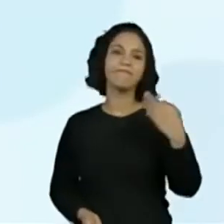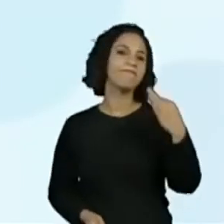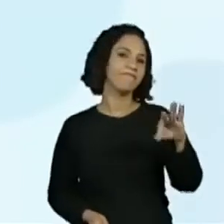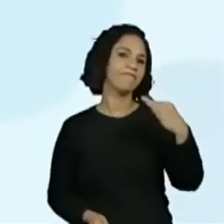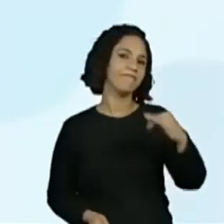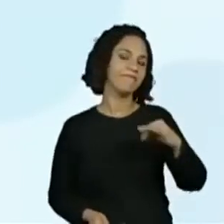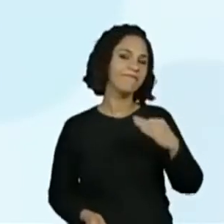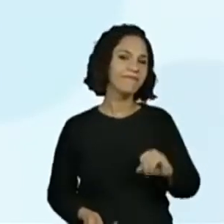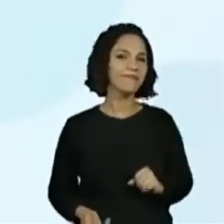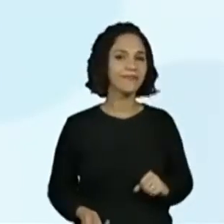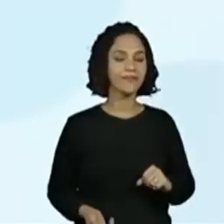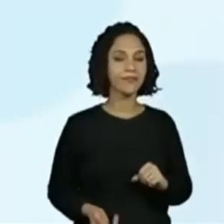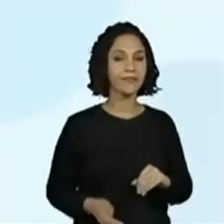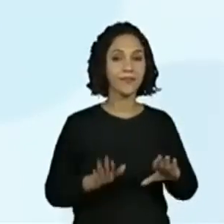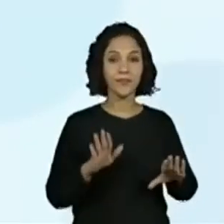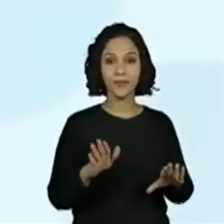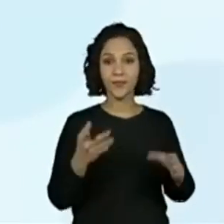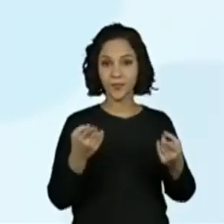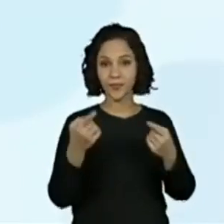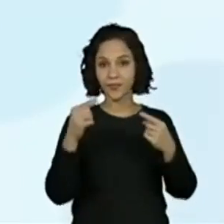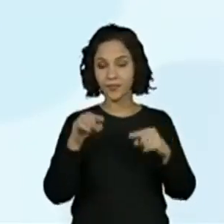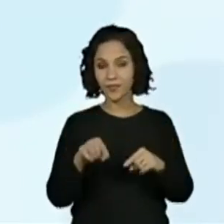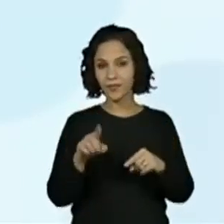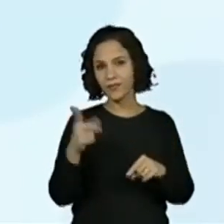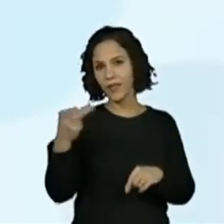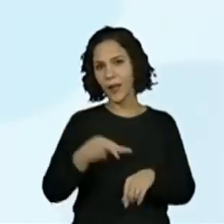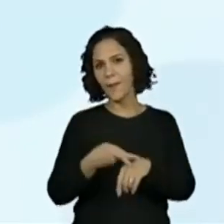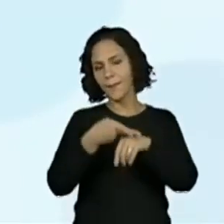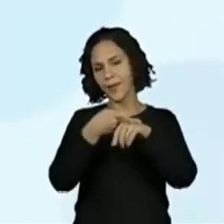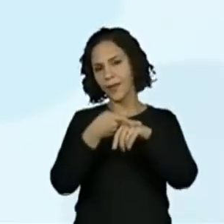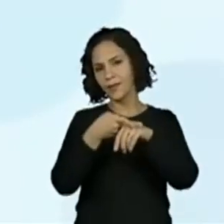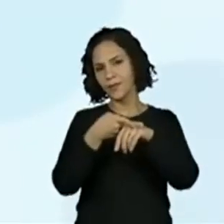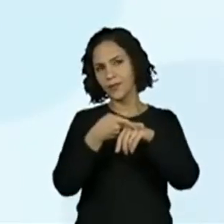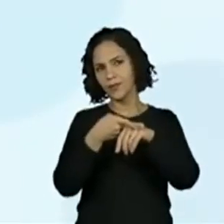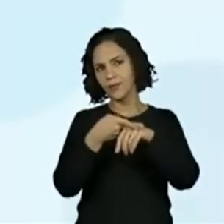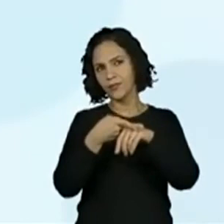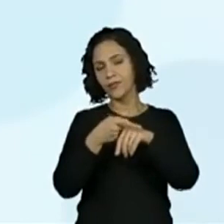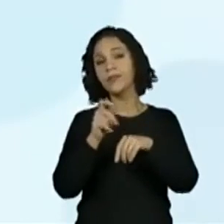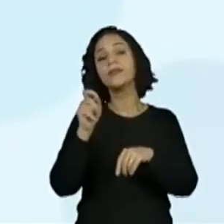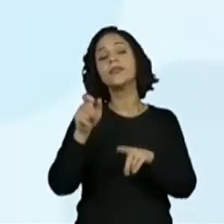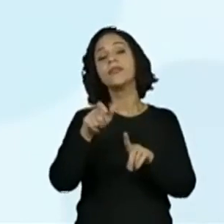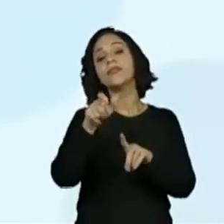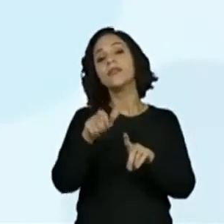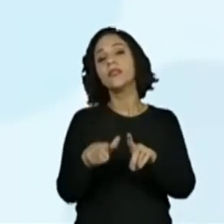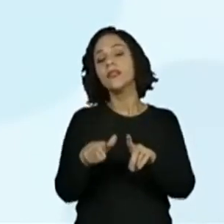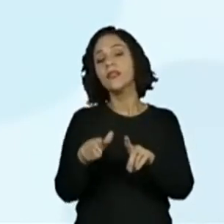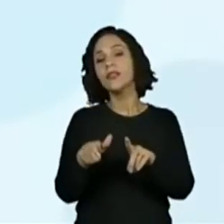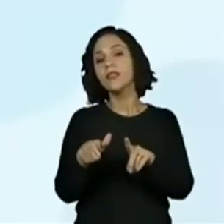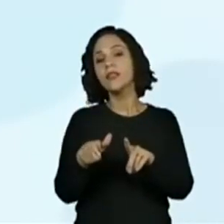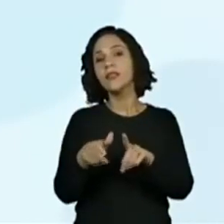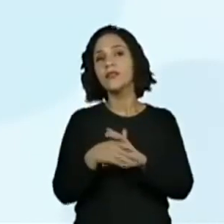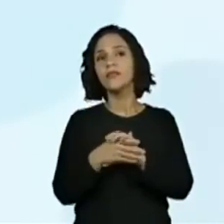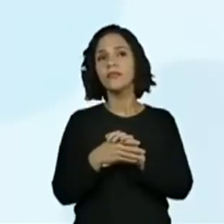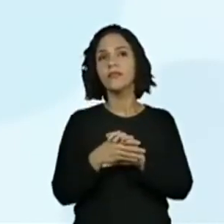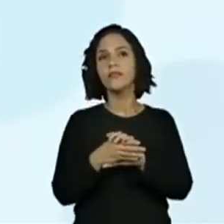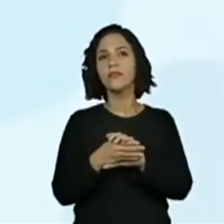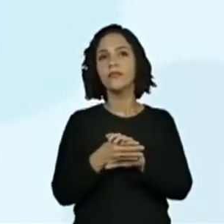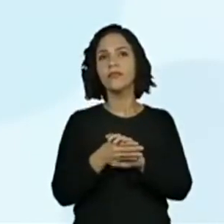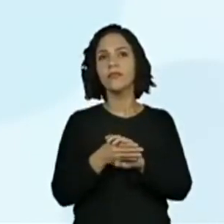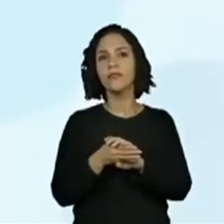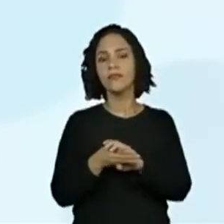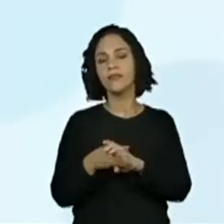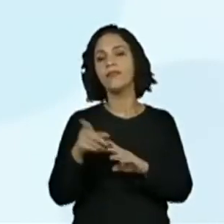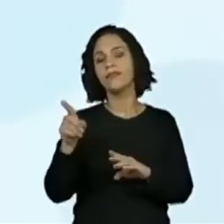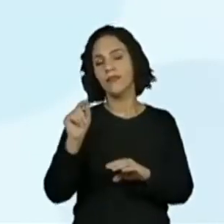jovens brasileiros. E a referente à premiação? A gente tem lá questão do...